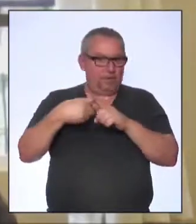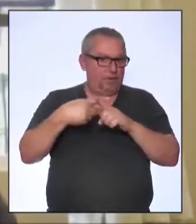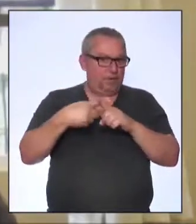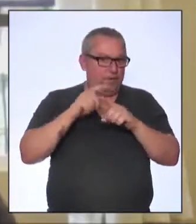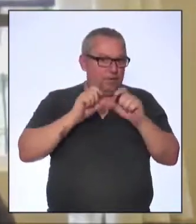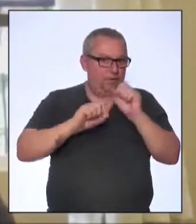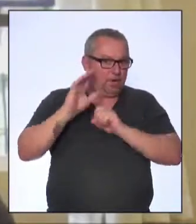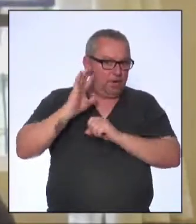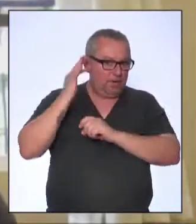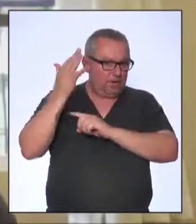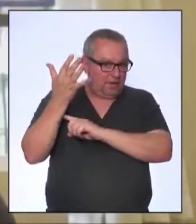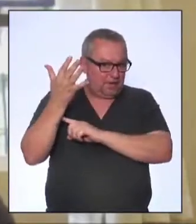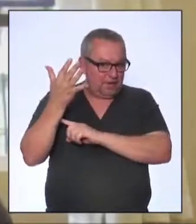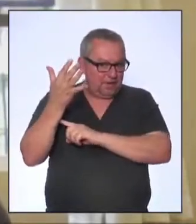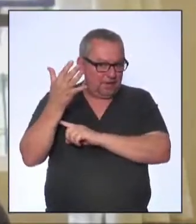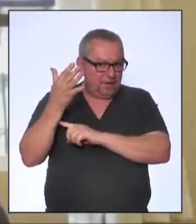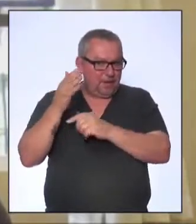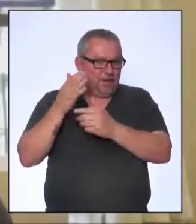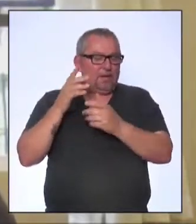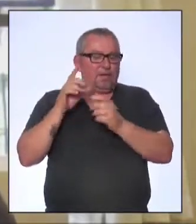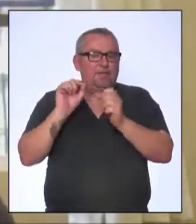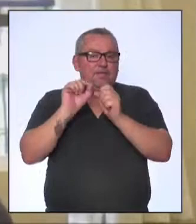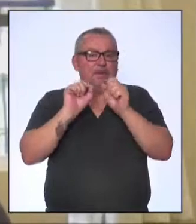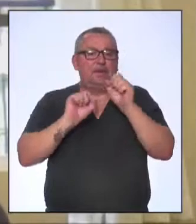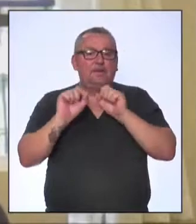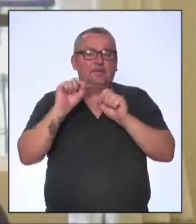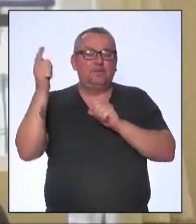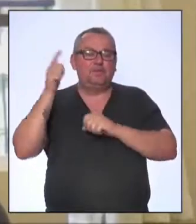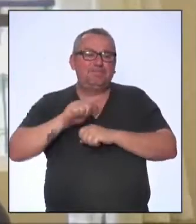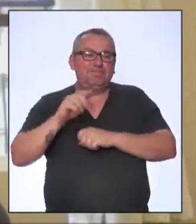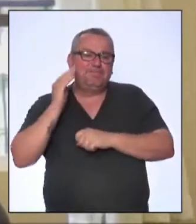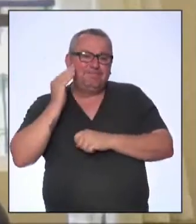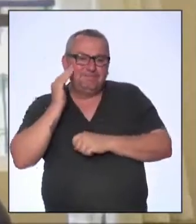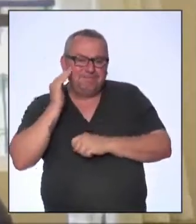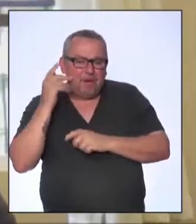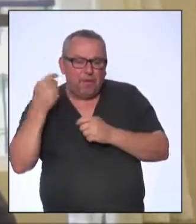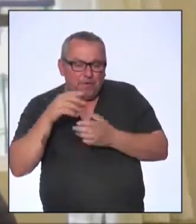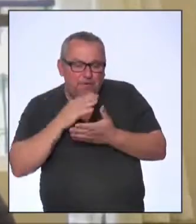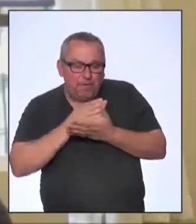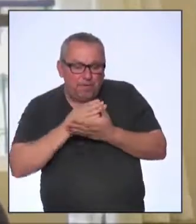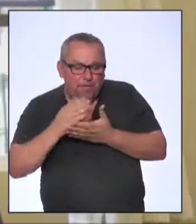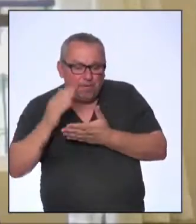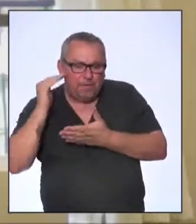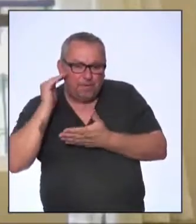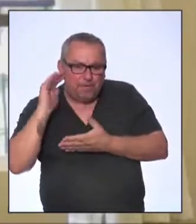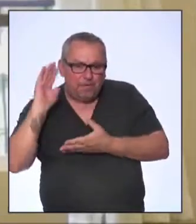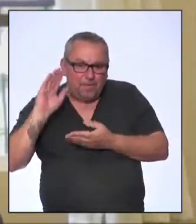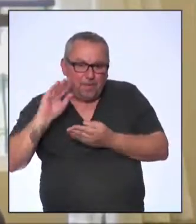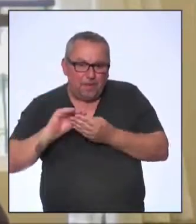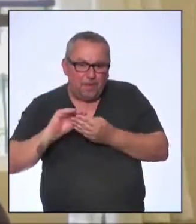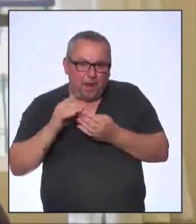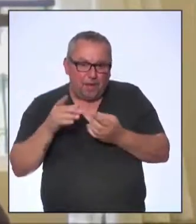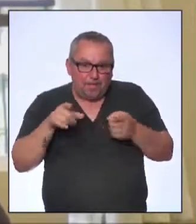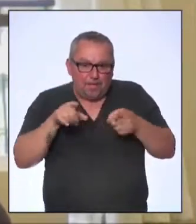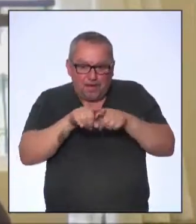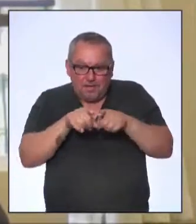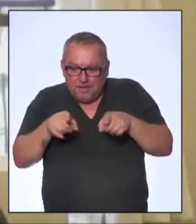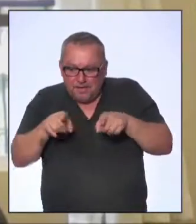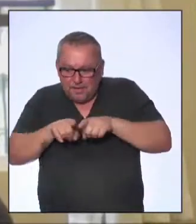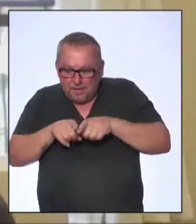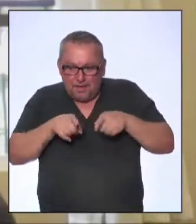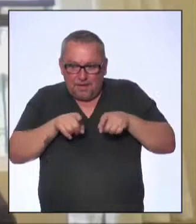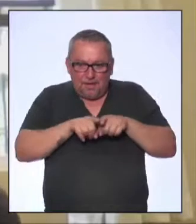e outra, comece a procurar, comece a entender que as parcerias se valem a pena nesse momento.